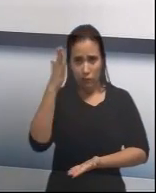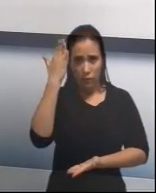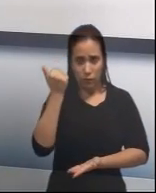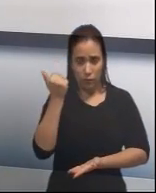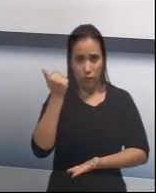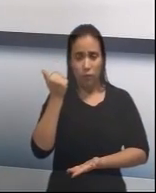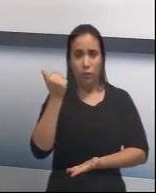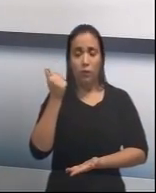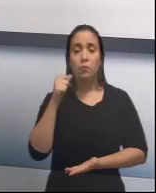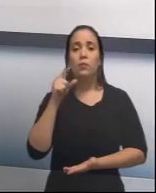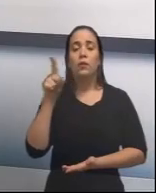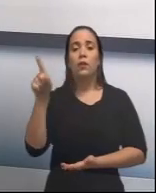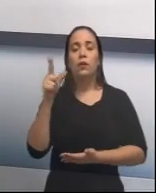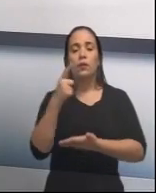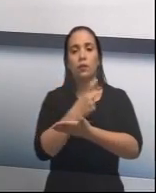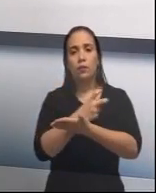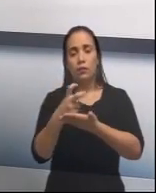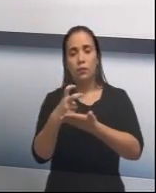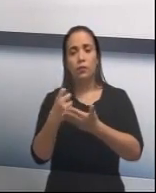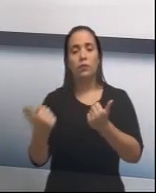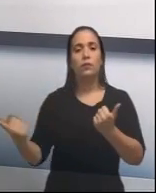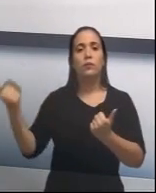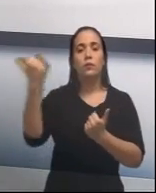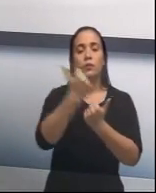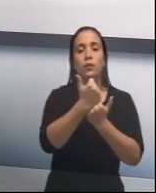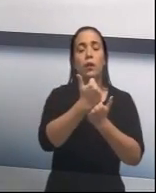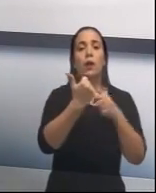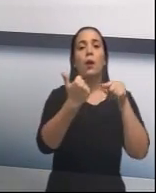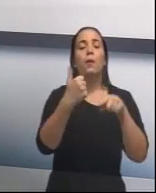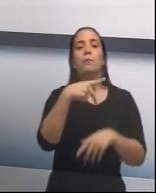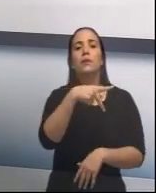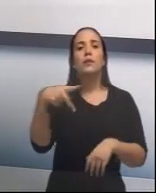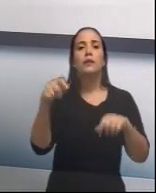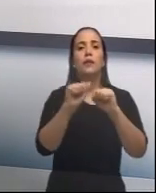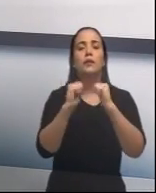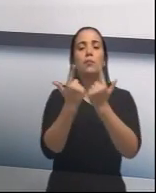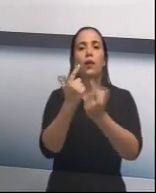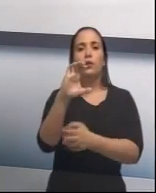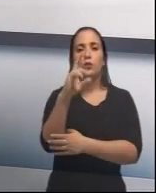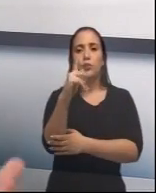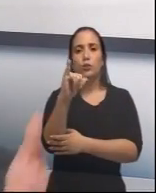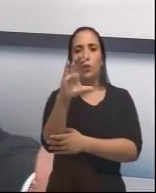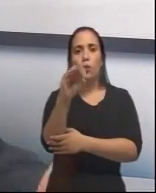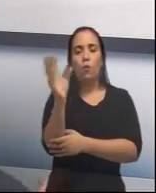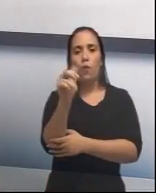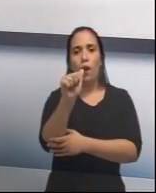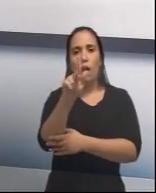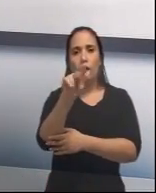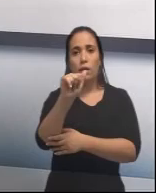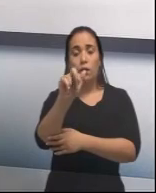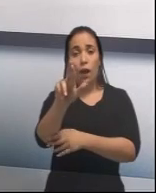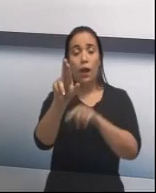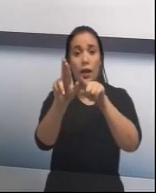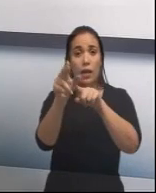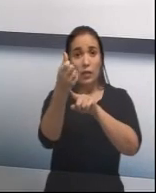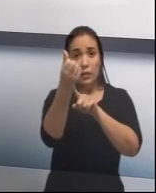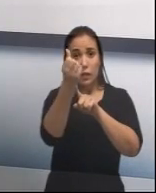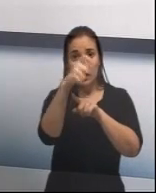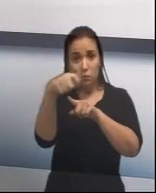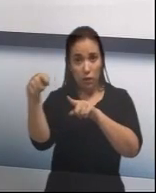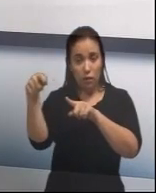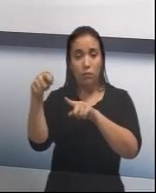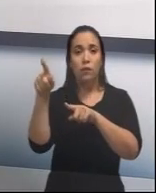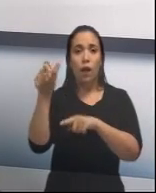o sucessor dele, que não era vice-governador, era presidente da Assembleia, Chico Aguiar, ficou 6 meses no governo e se aposentou